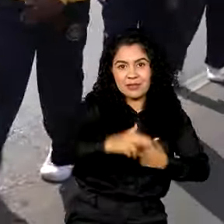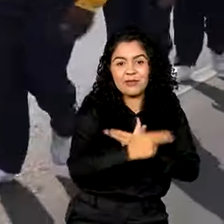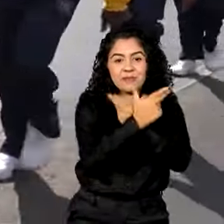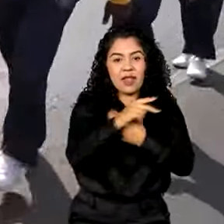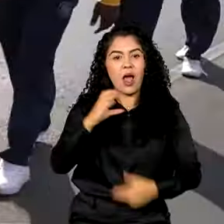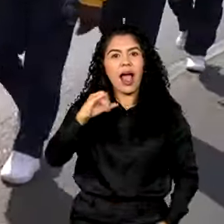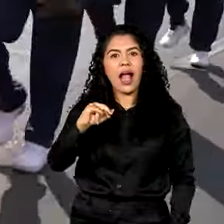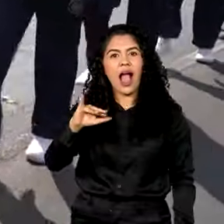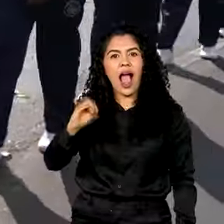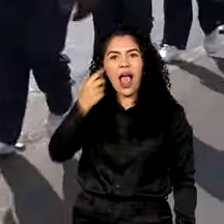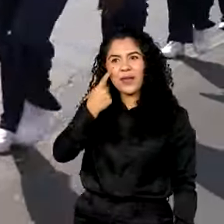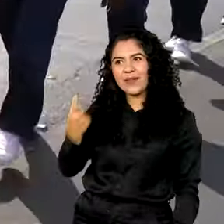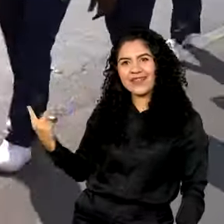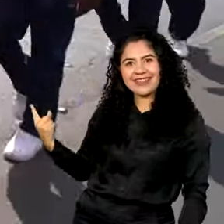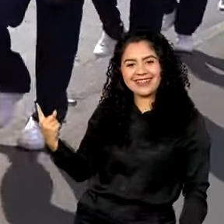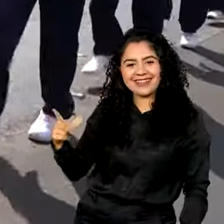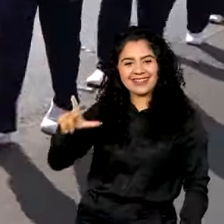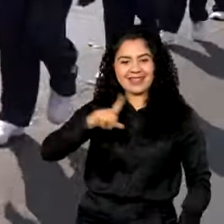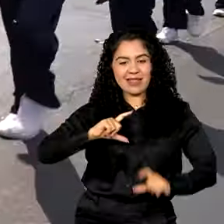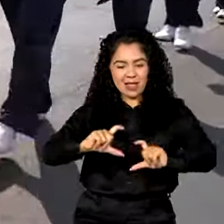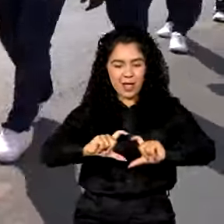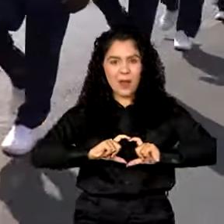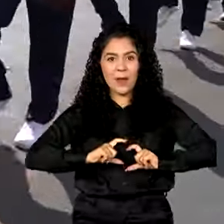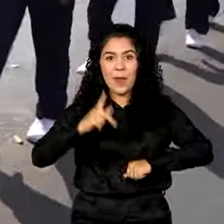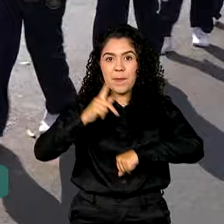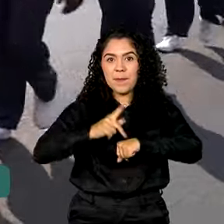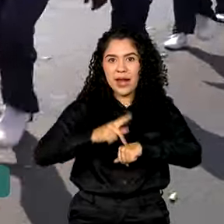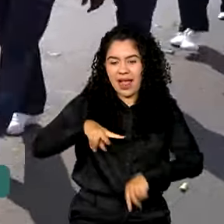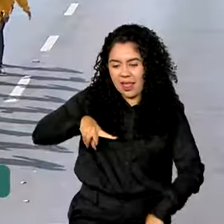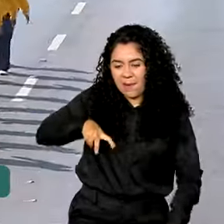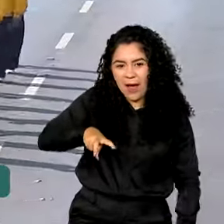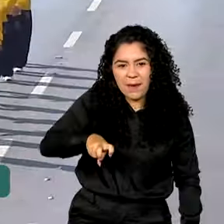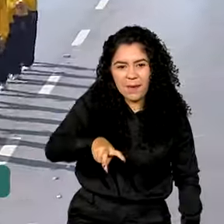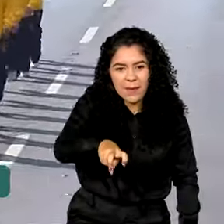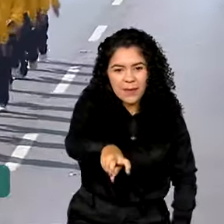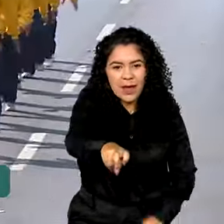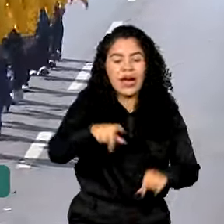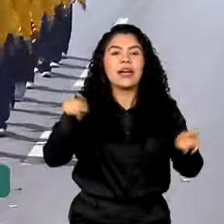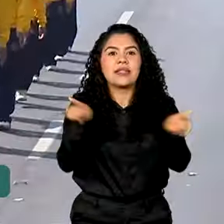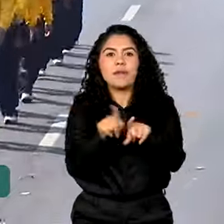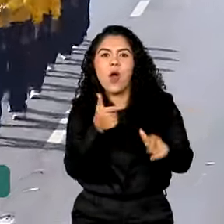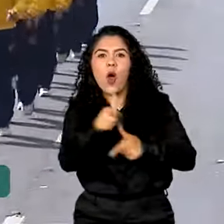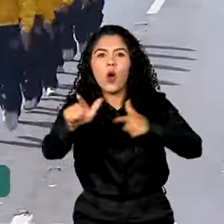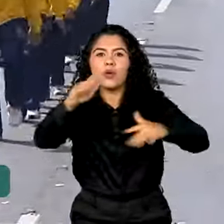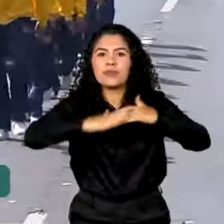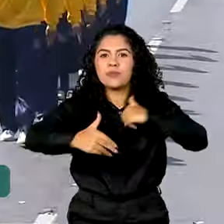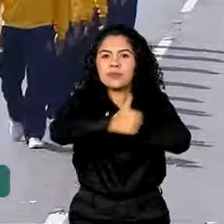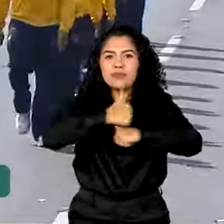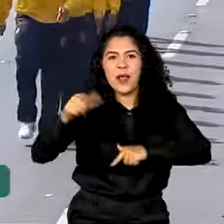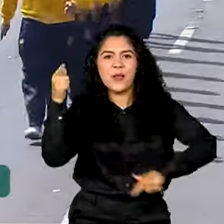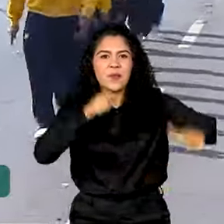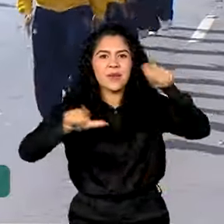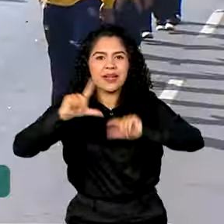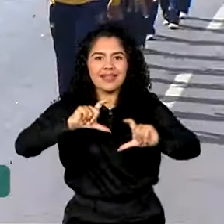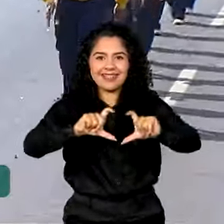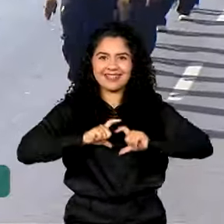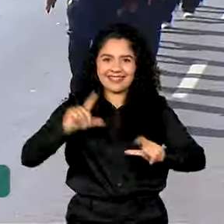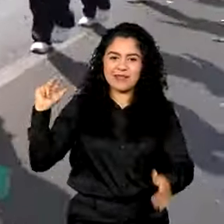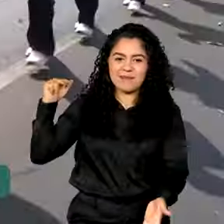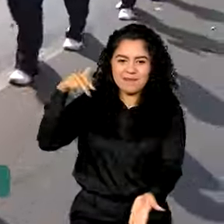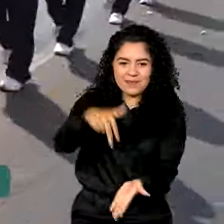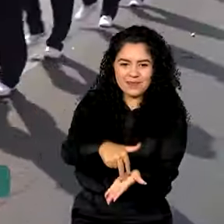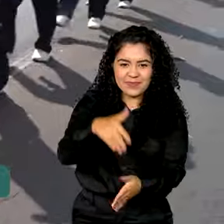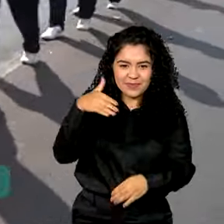Bonfim, que levou a prata na marcha atlética nas Olimpíadas de Paris, e outros medalhistas dos Jogos marcaram